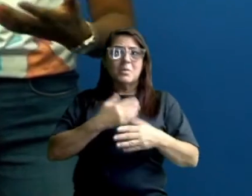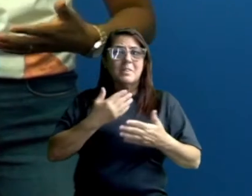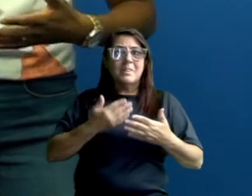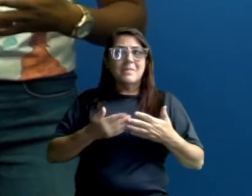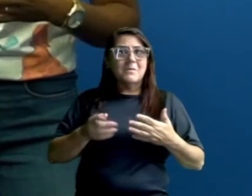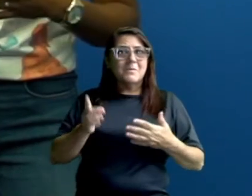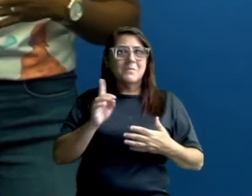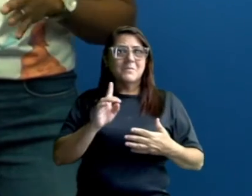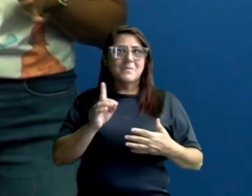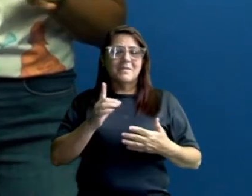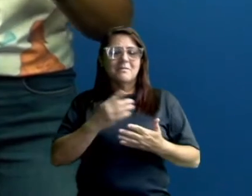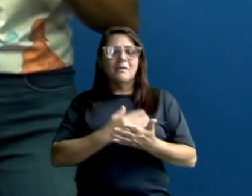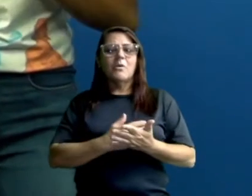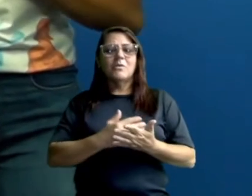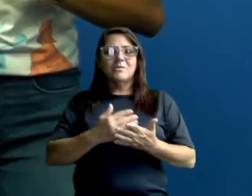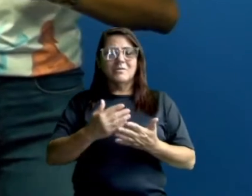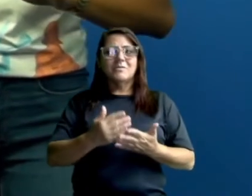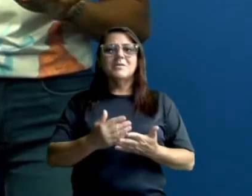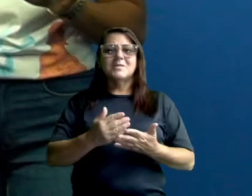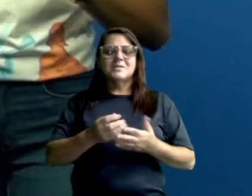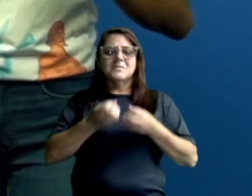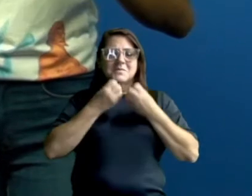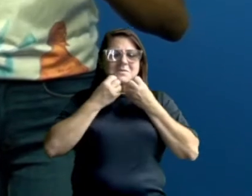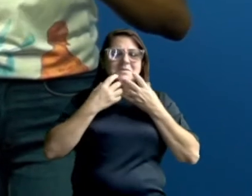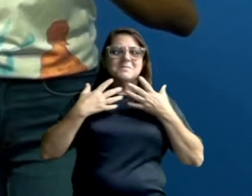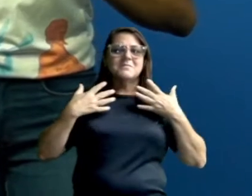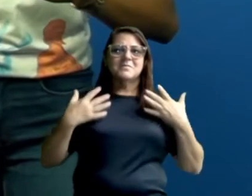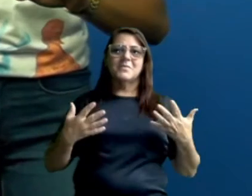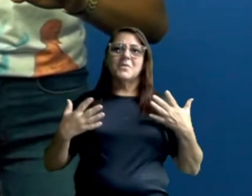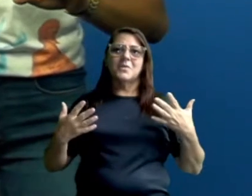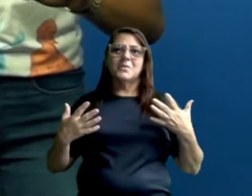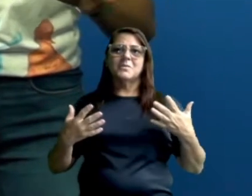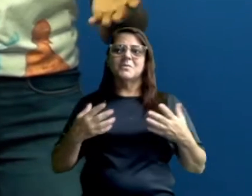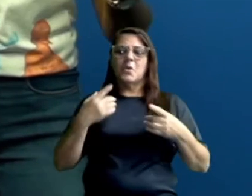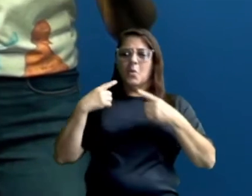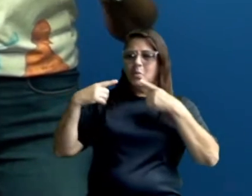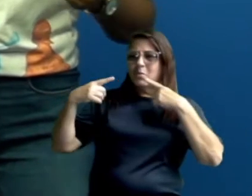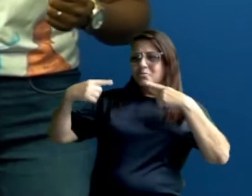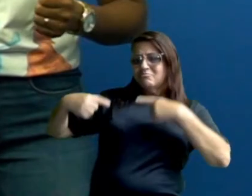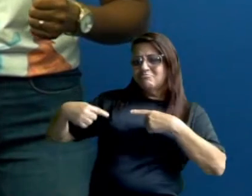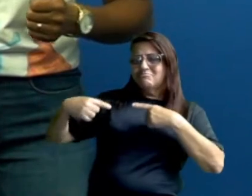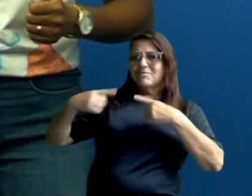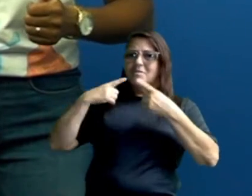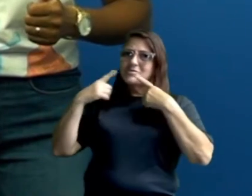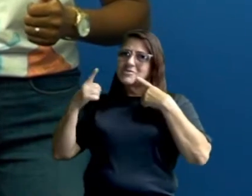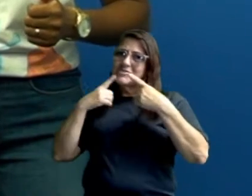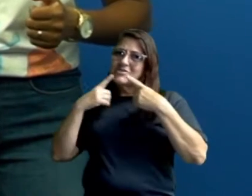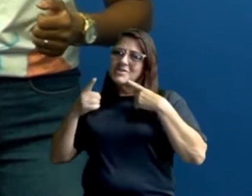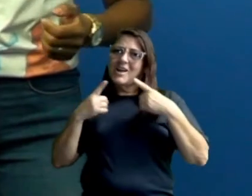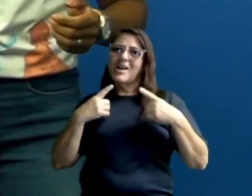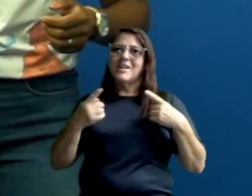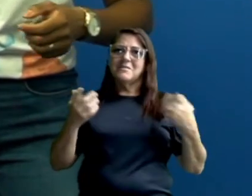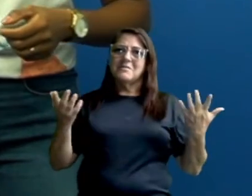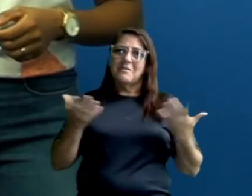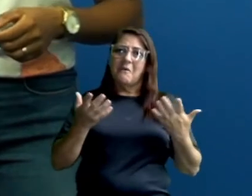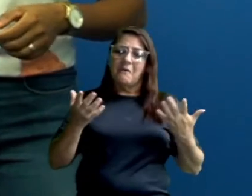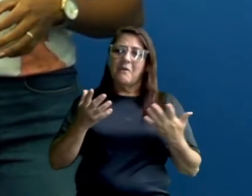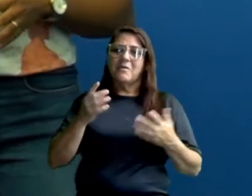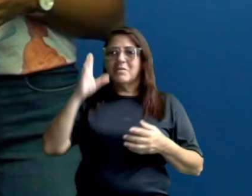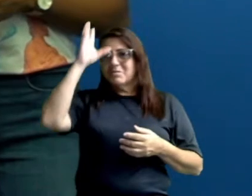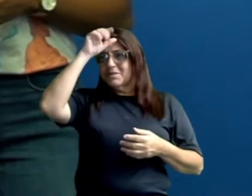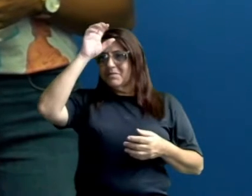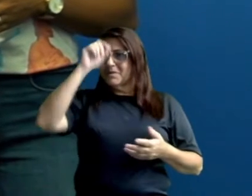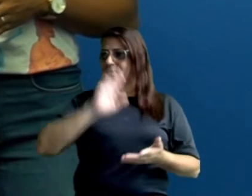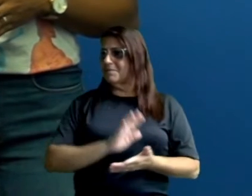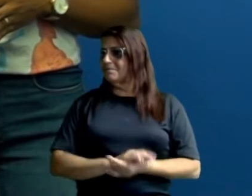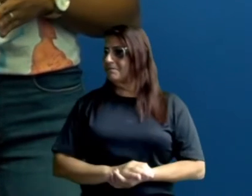porque a gente tem essa continuação aí, vai ser muito bom. Então, acompanhar o diálogo. Vamos agora saber mais um pouquinho? Let's